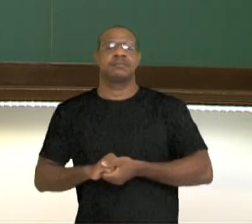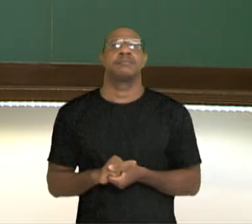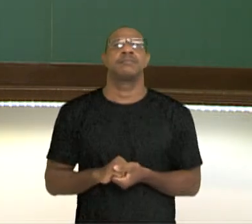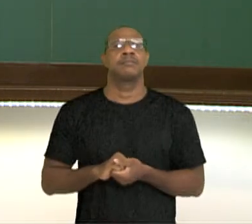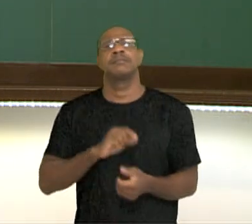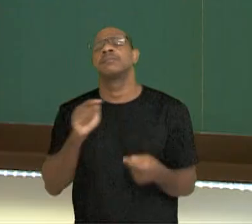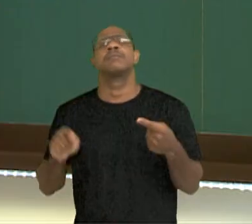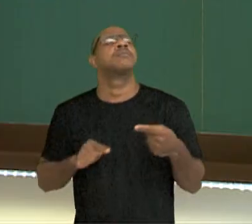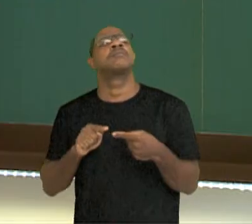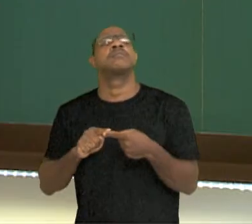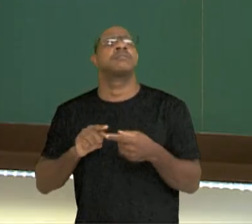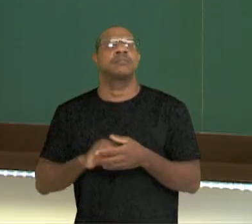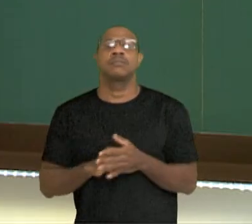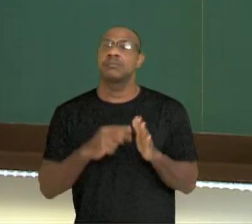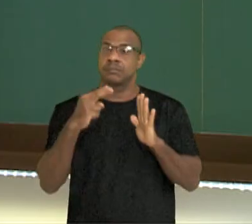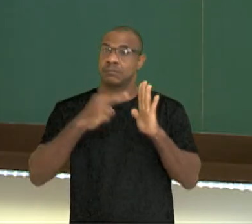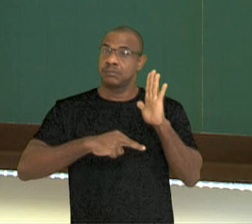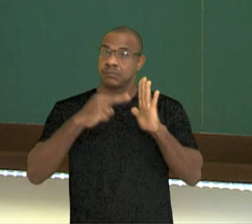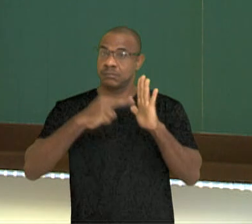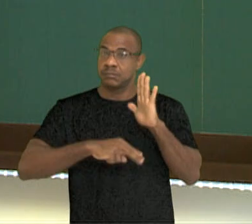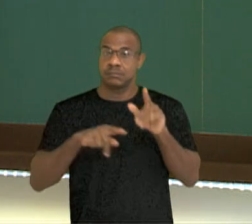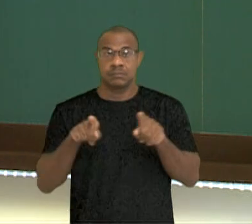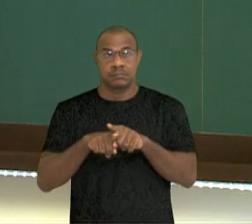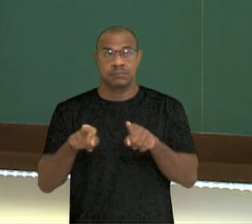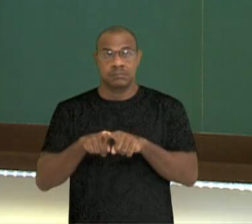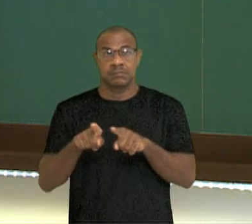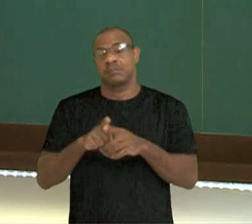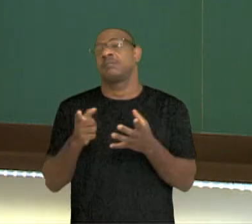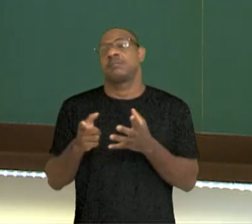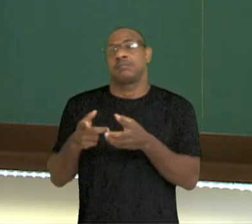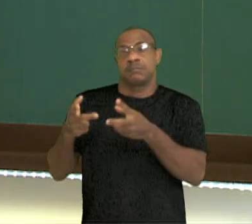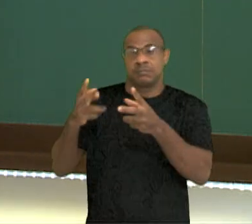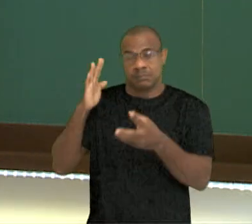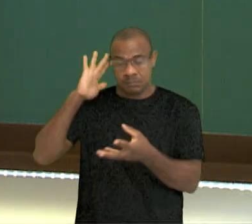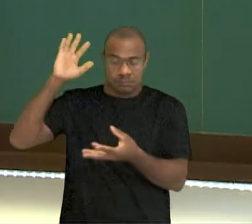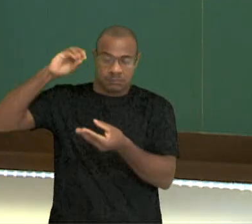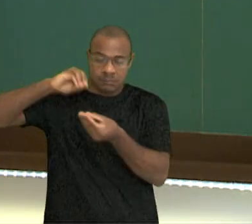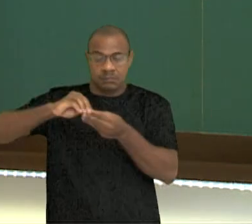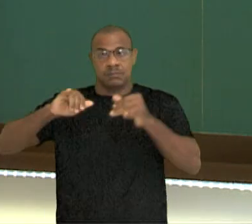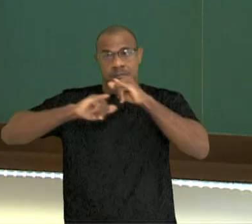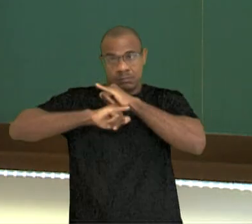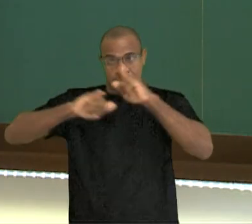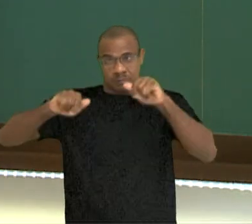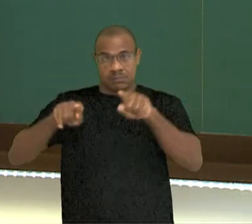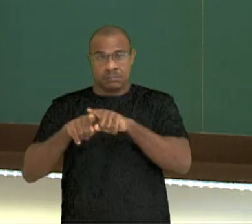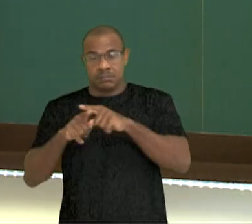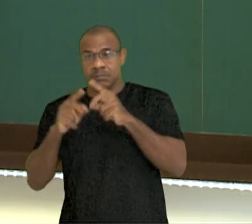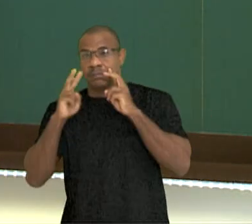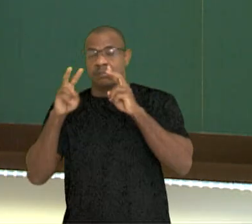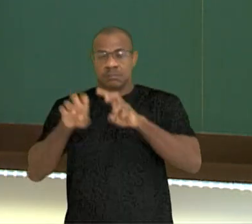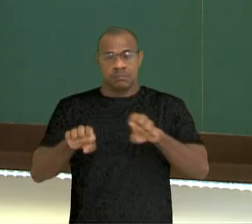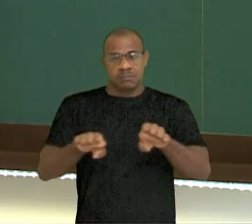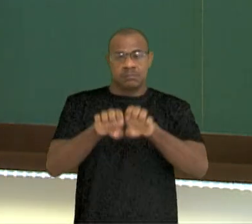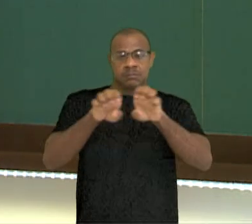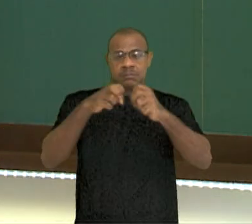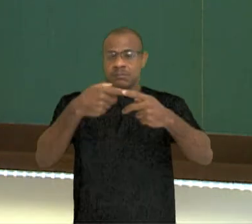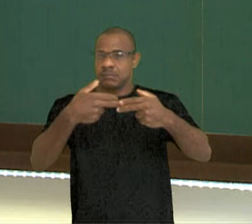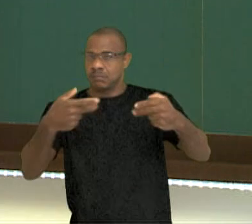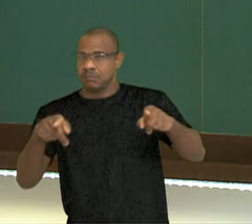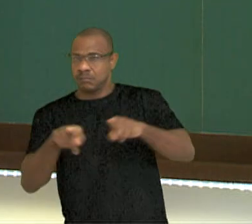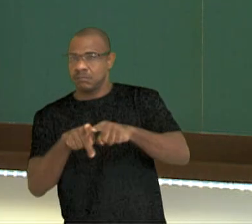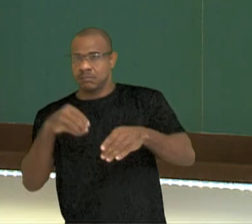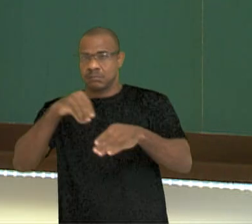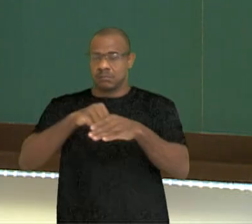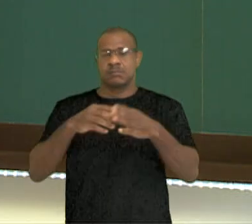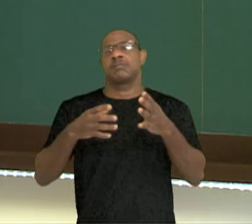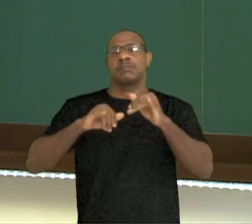Objetivos: ler e interpretar notícias, analisando os seus elementos composicionais. Reconhecer